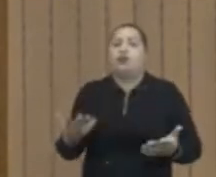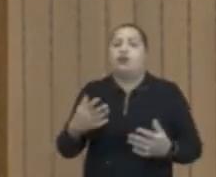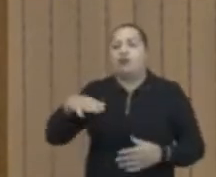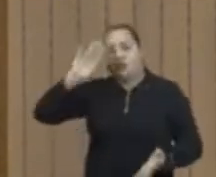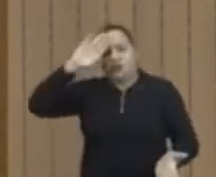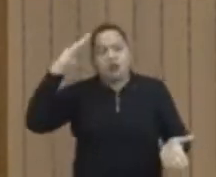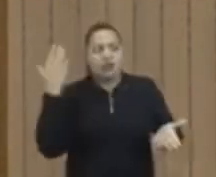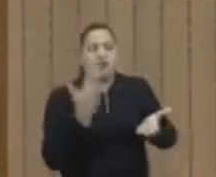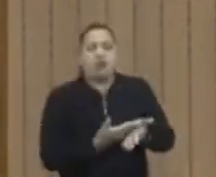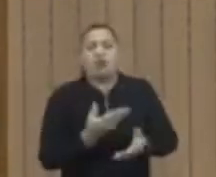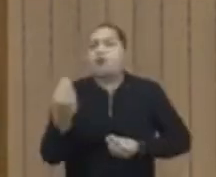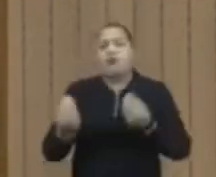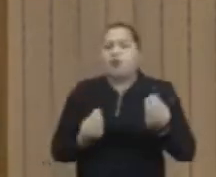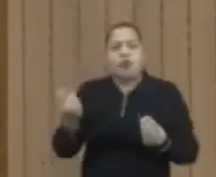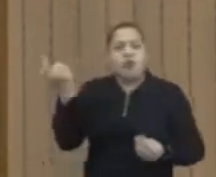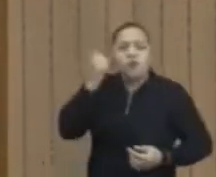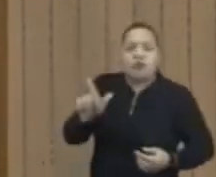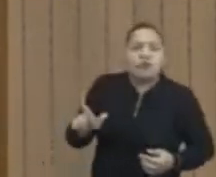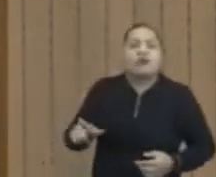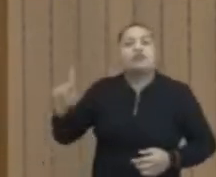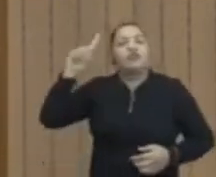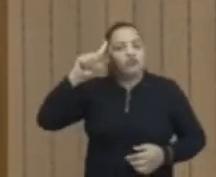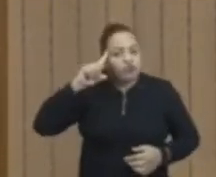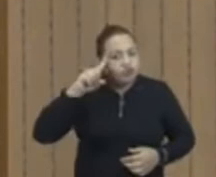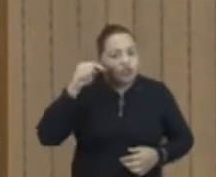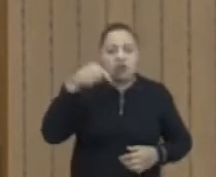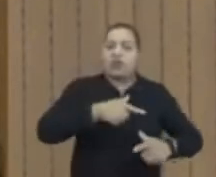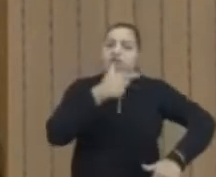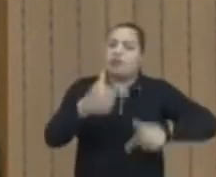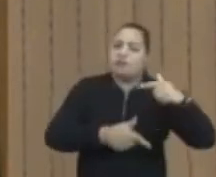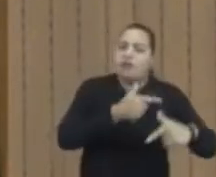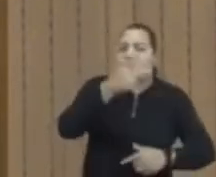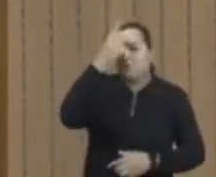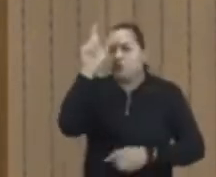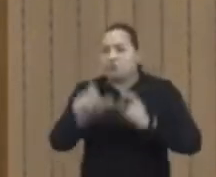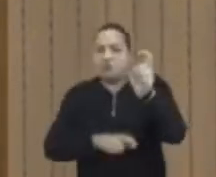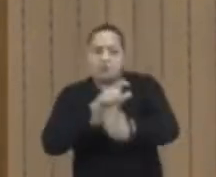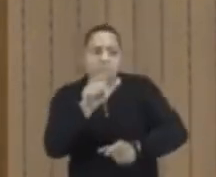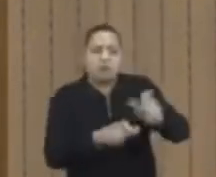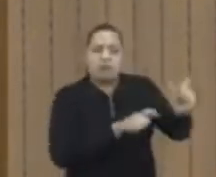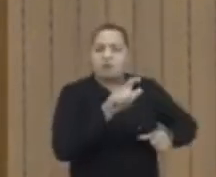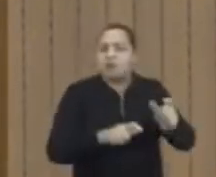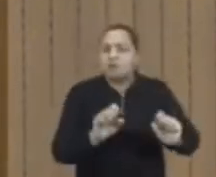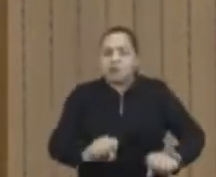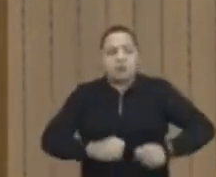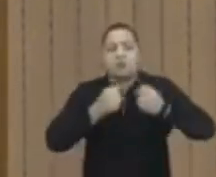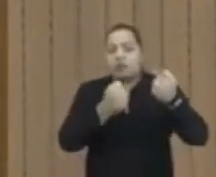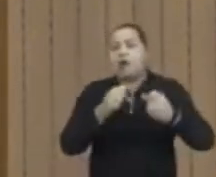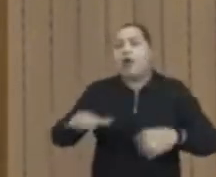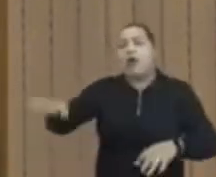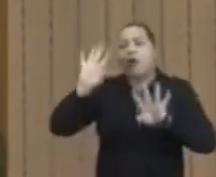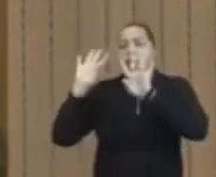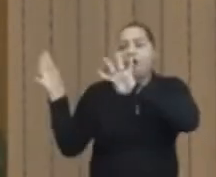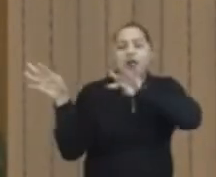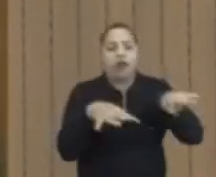trabalho diário de procuradores, servidores, de colaboradores, todos que podem trabalhar aqui, e